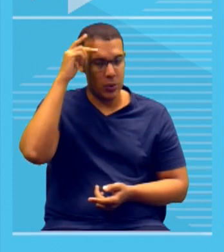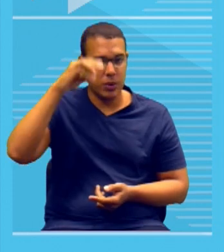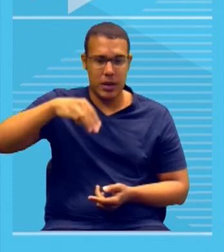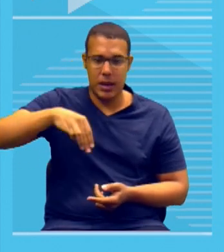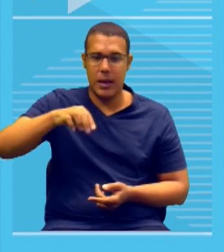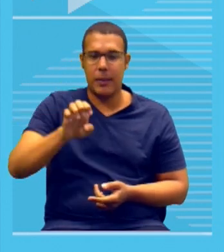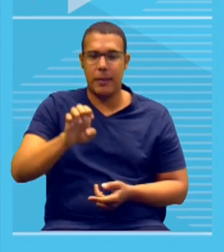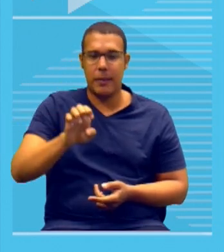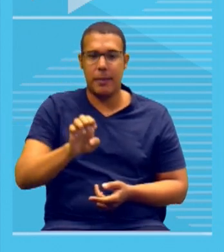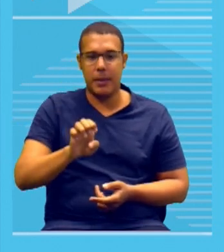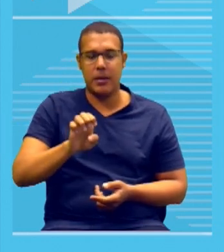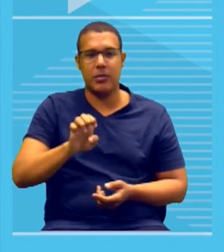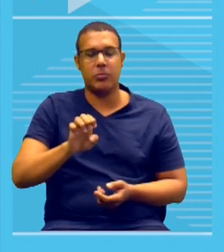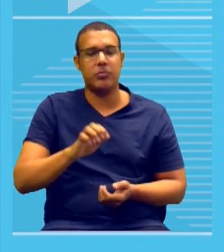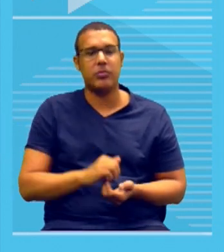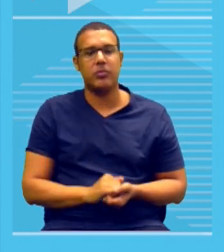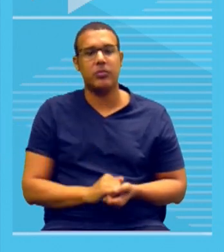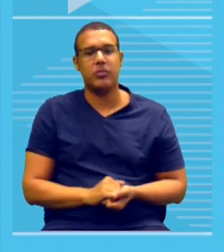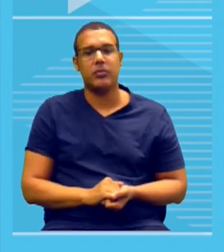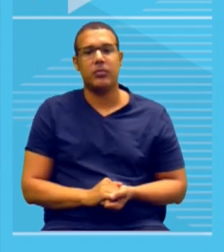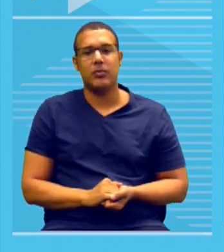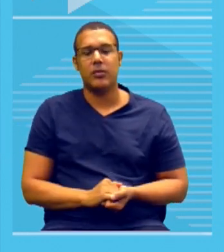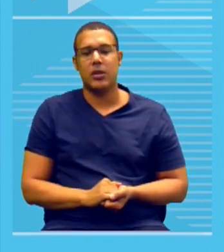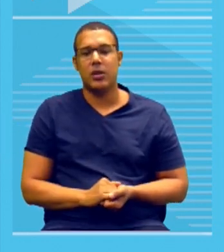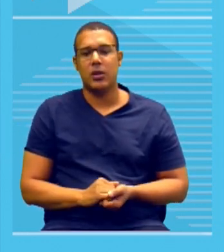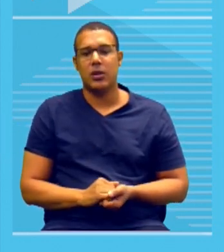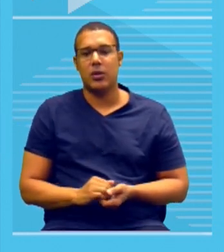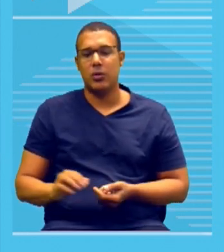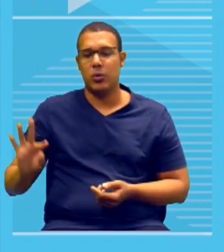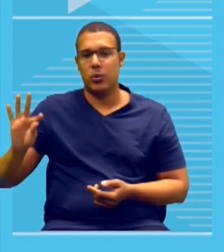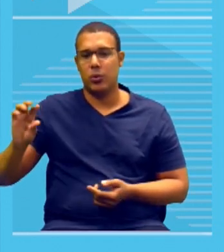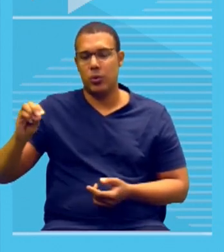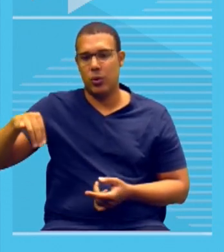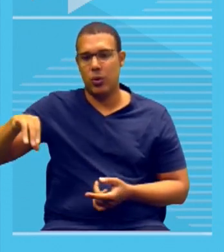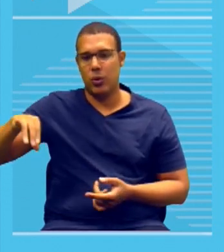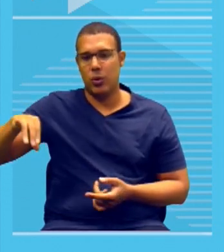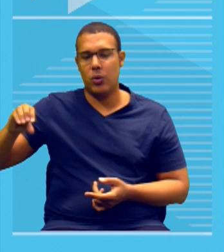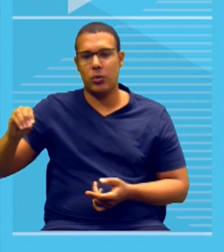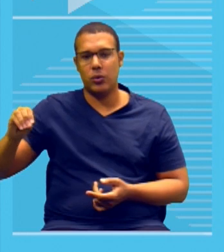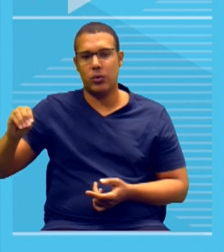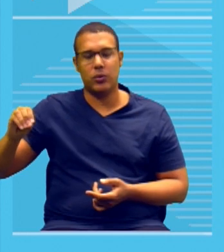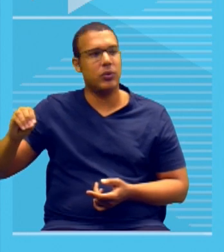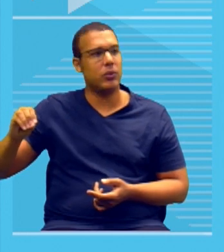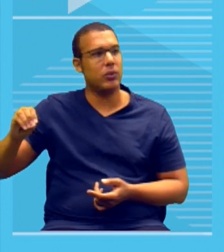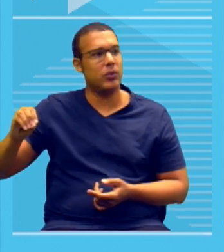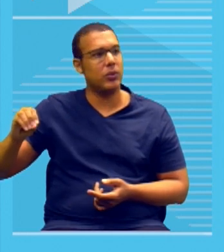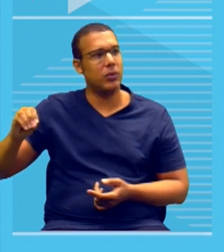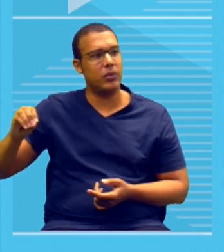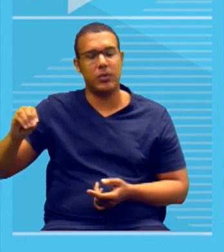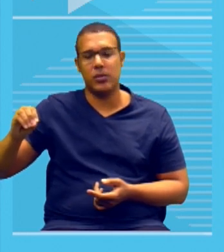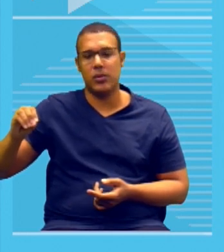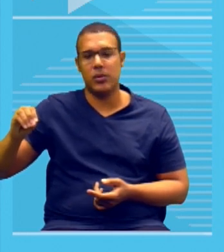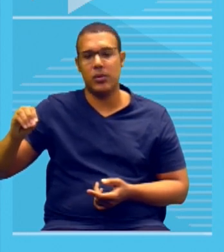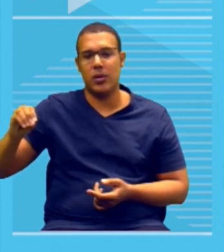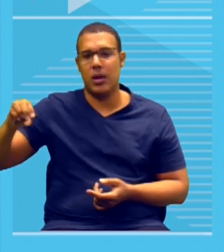né E quem é o tônico correspondente o mim